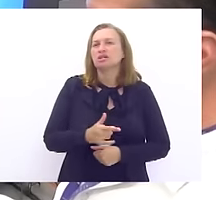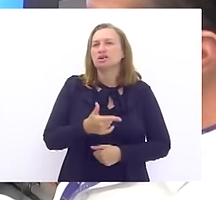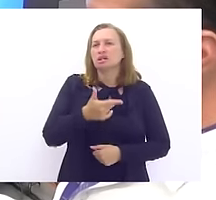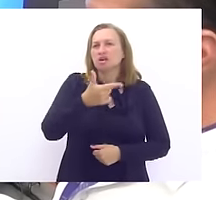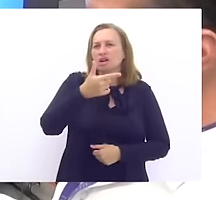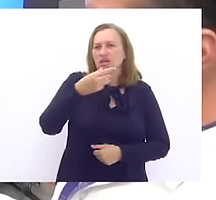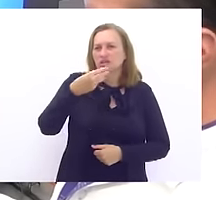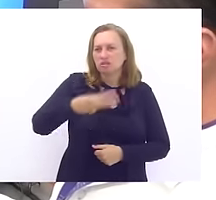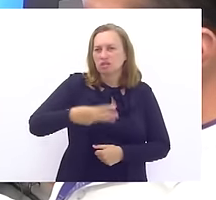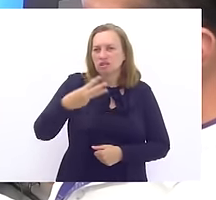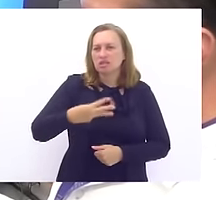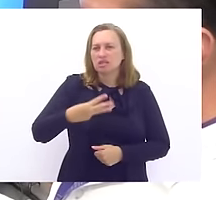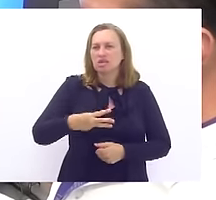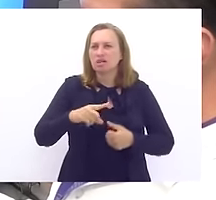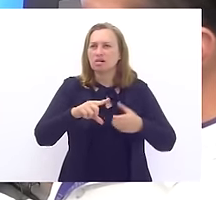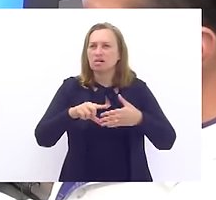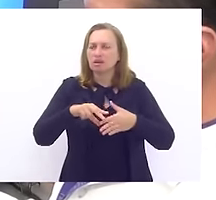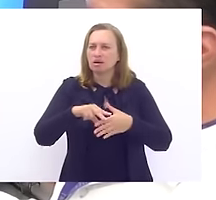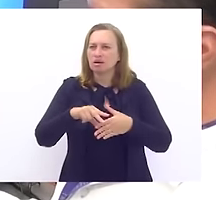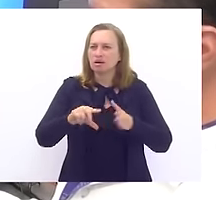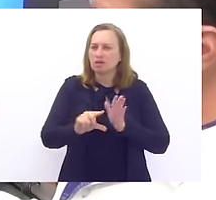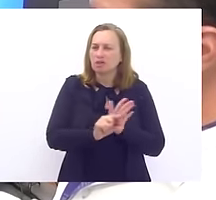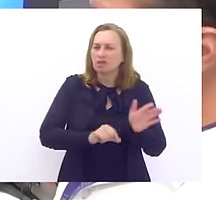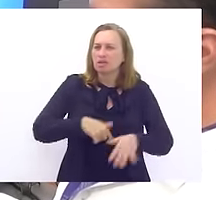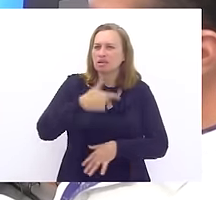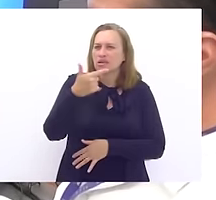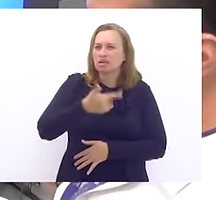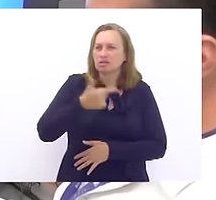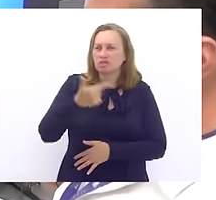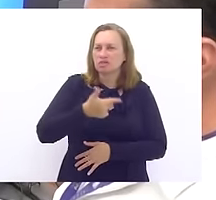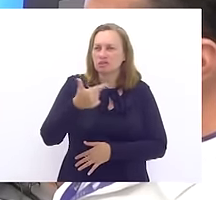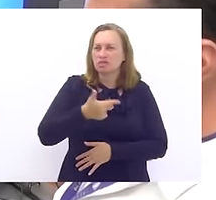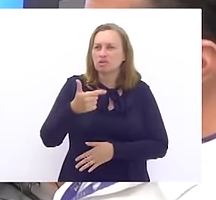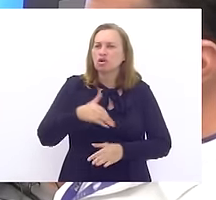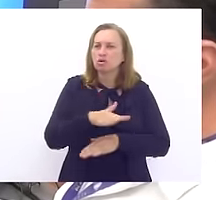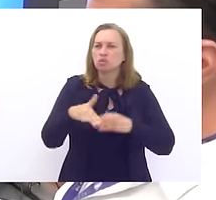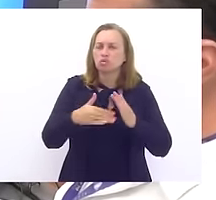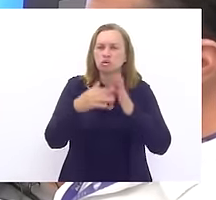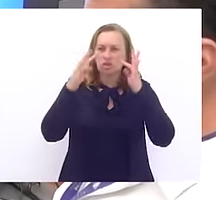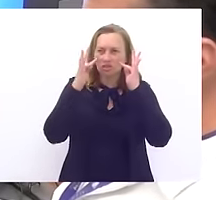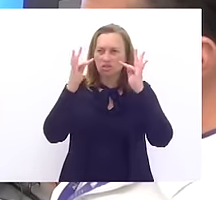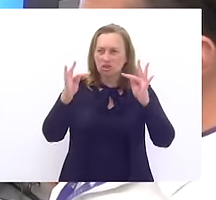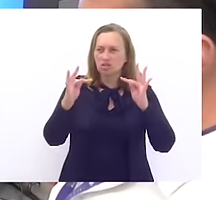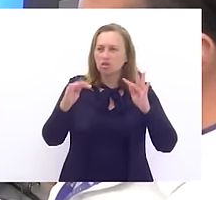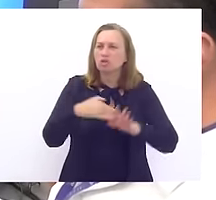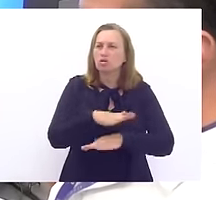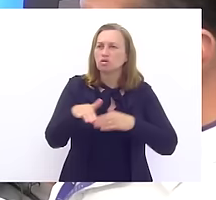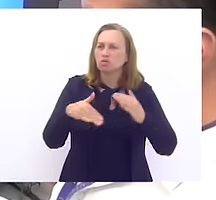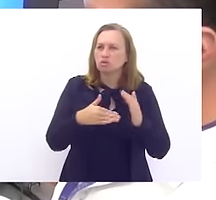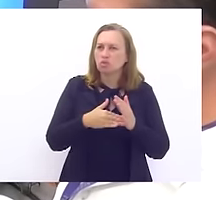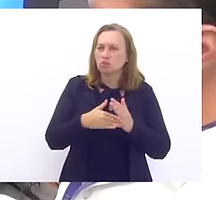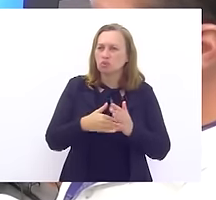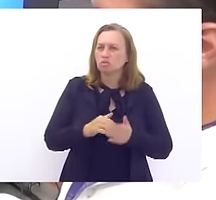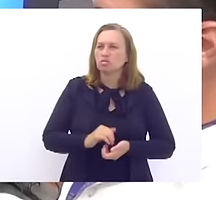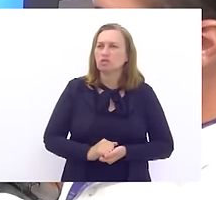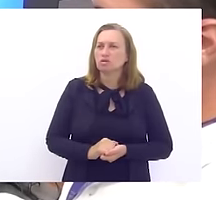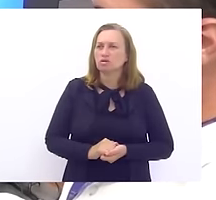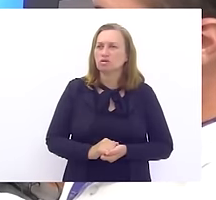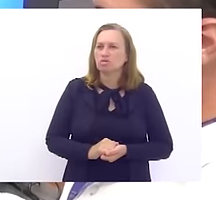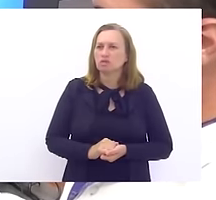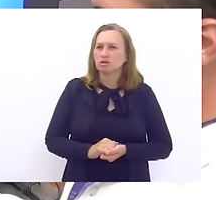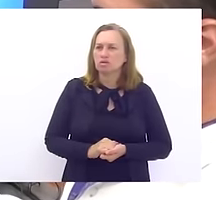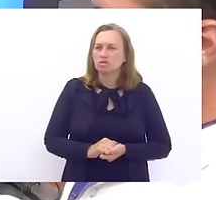3º parágrafo 2º lei 15:7-9 de 52 Doutor todas as testemunhas todos os indiciados eles têm